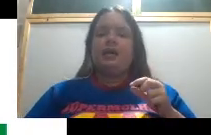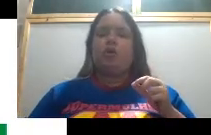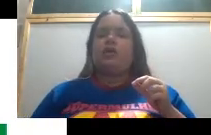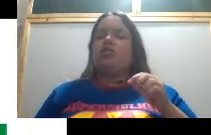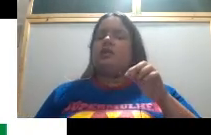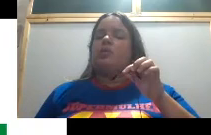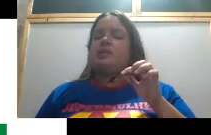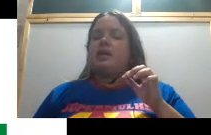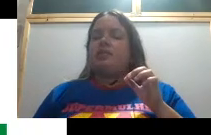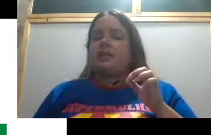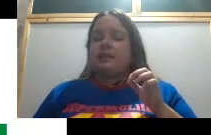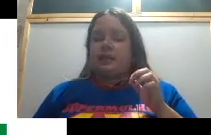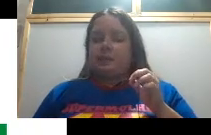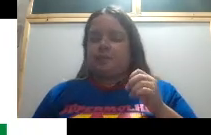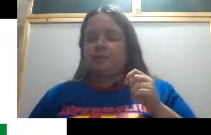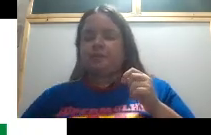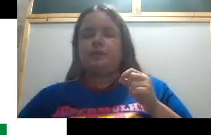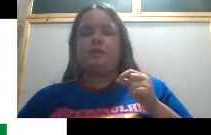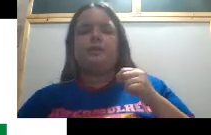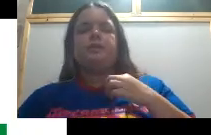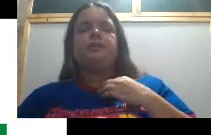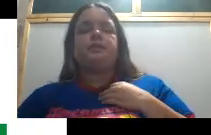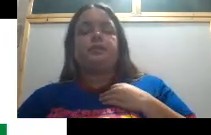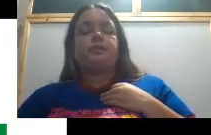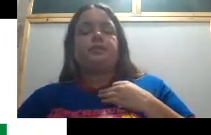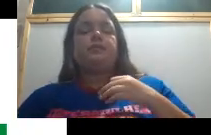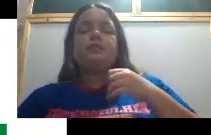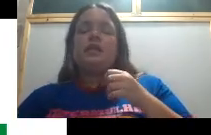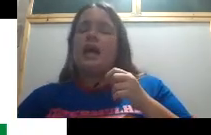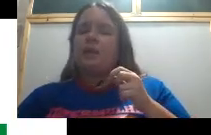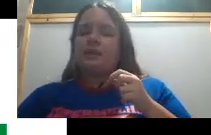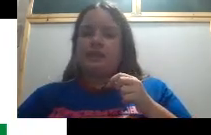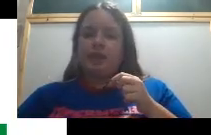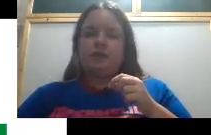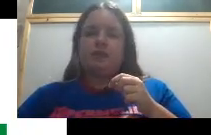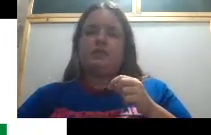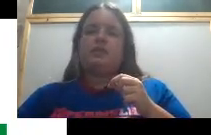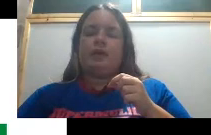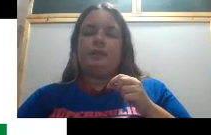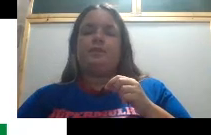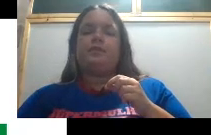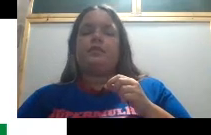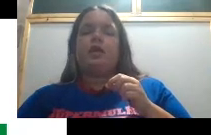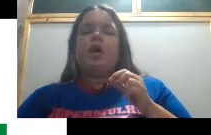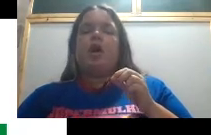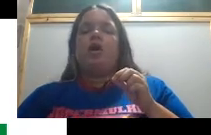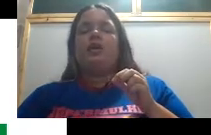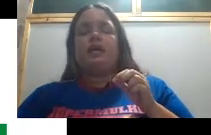E ai agora juntar observando aqui e a bandeira